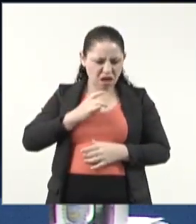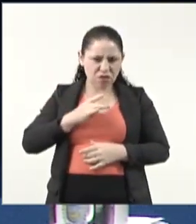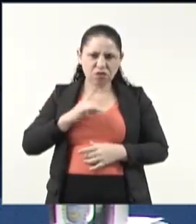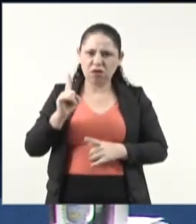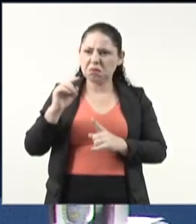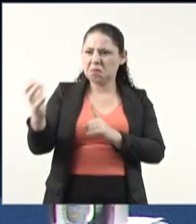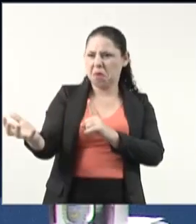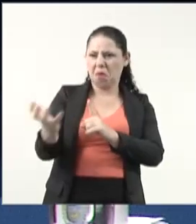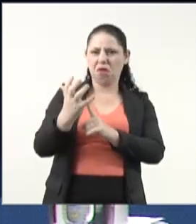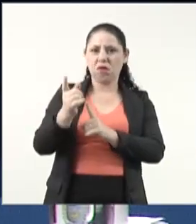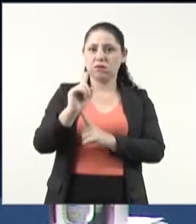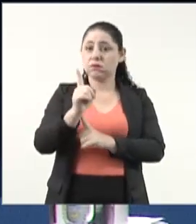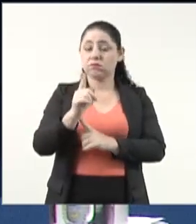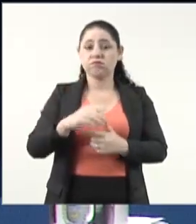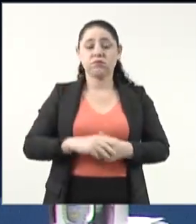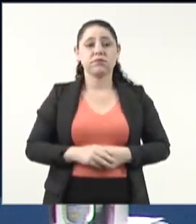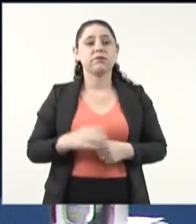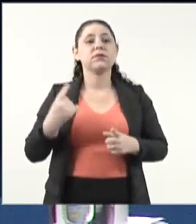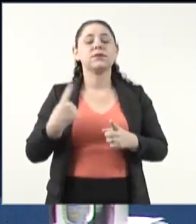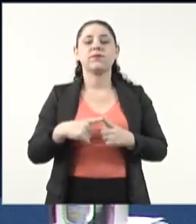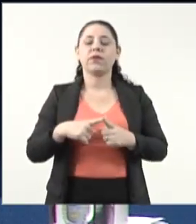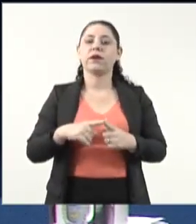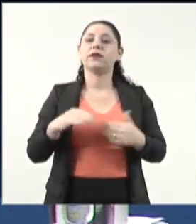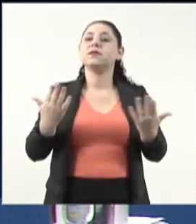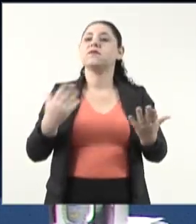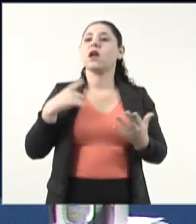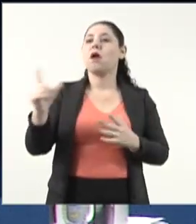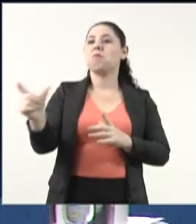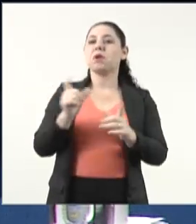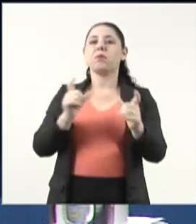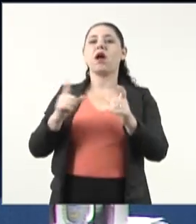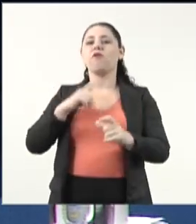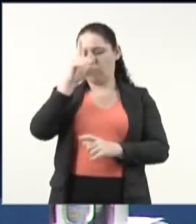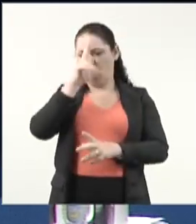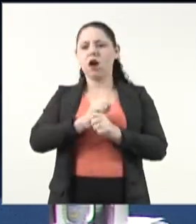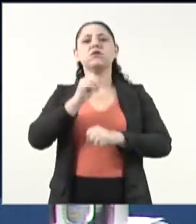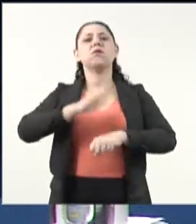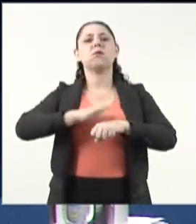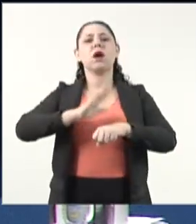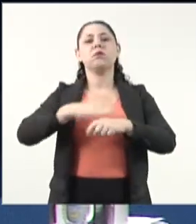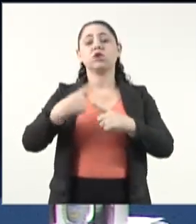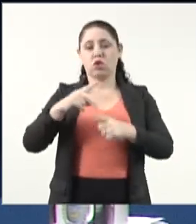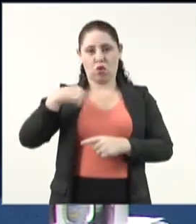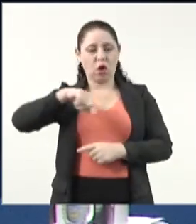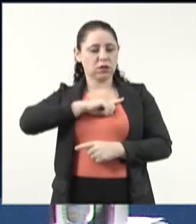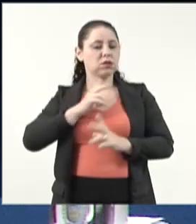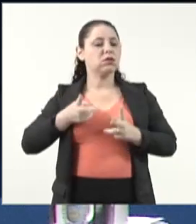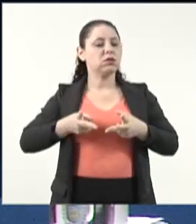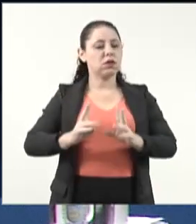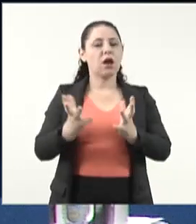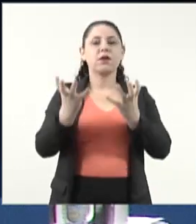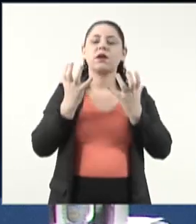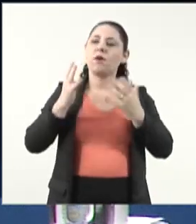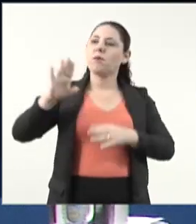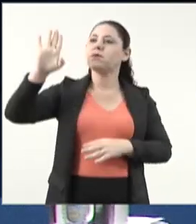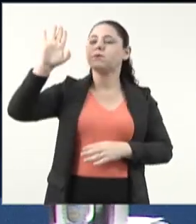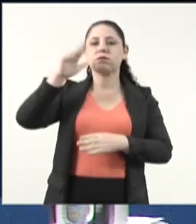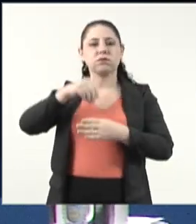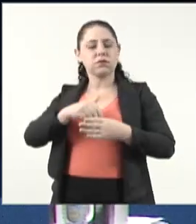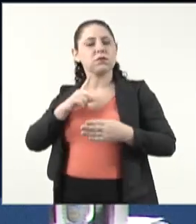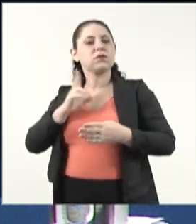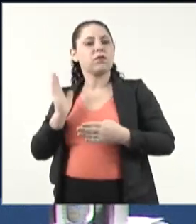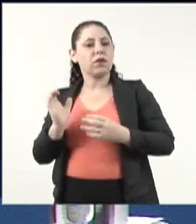de atitudes como essa. Porque essas atitudes é o que nos fortalece, porque nós queremos continuar no processo, nós